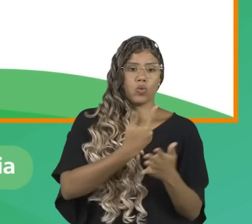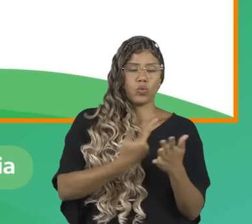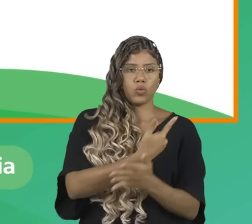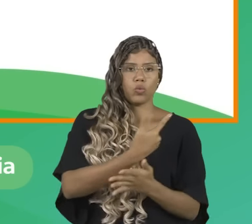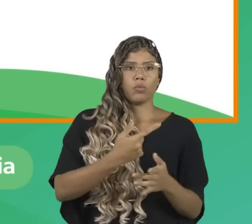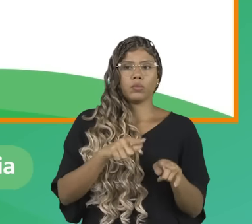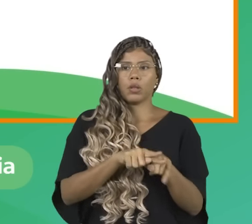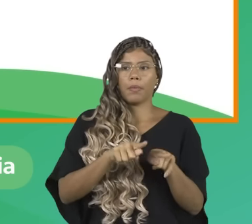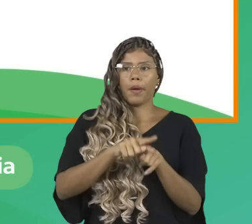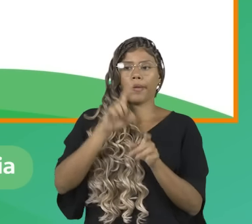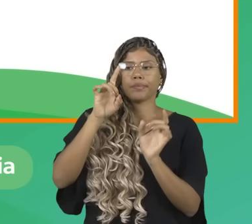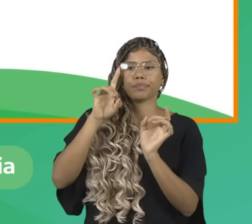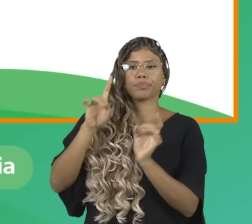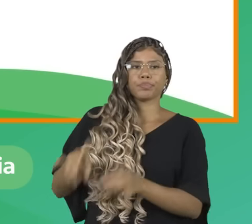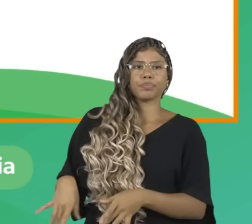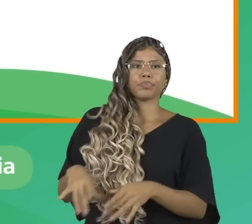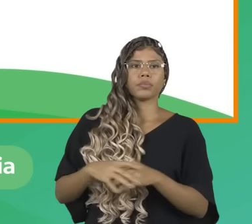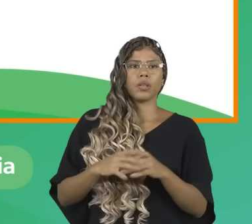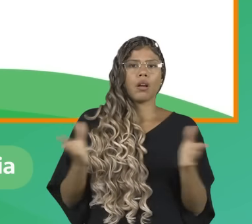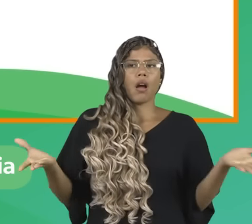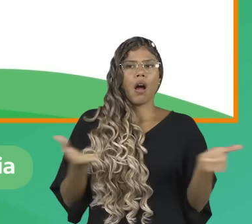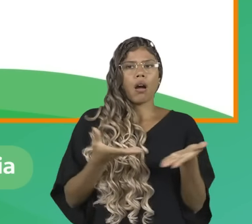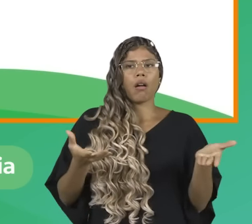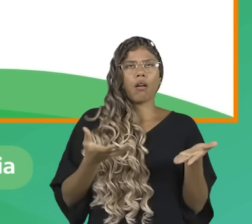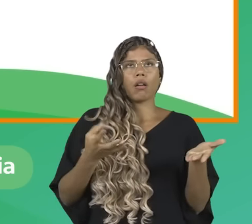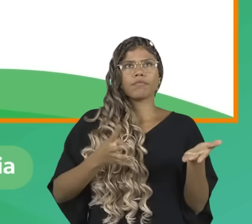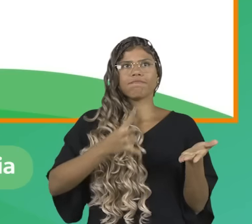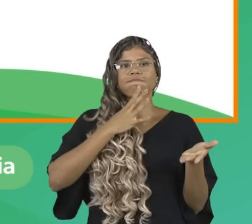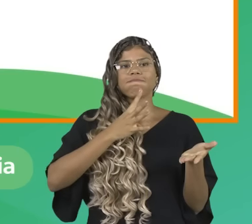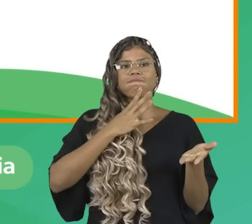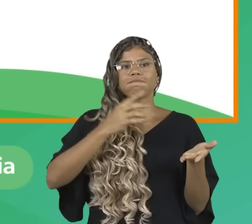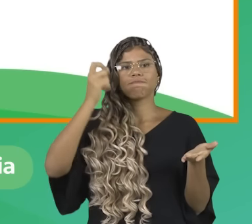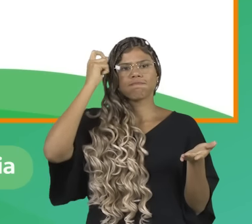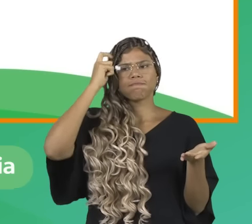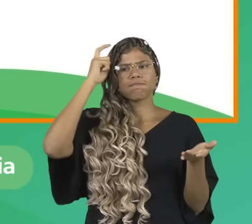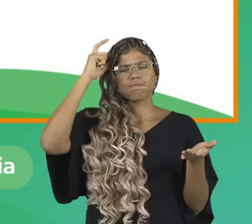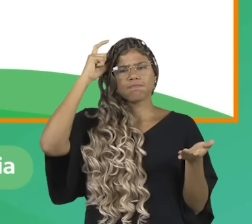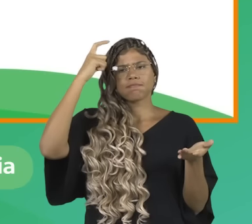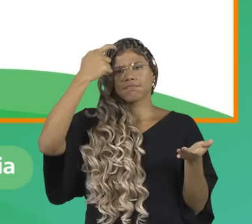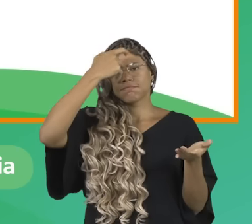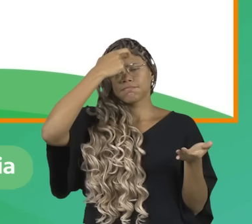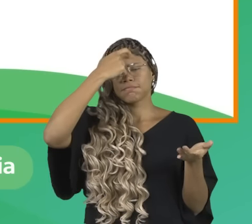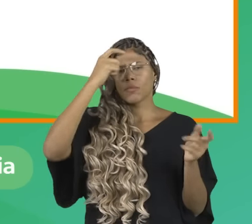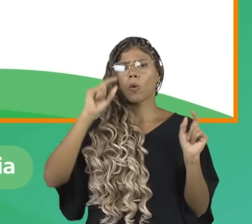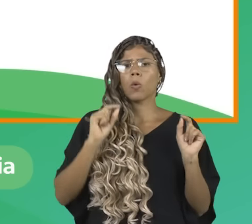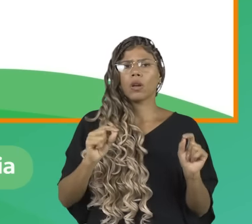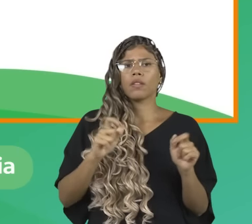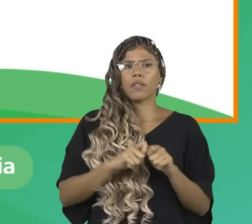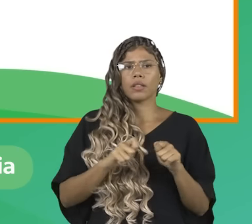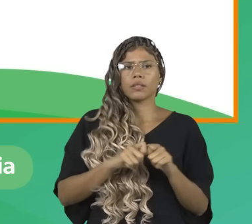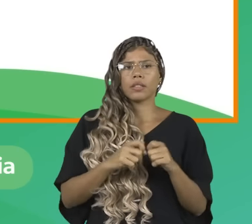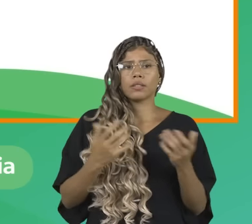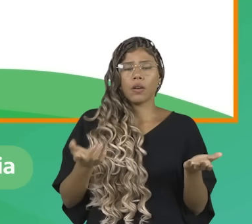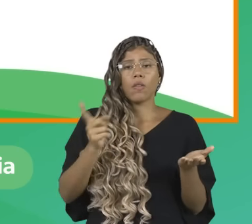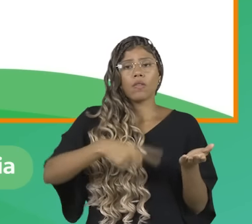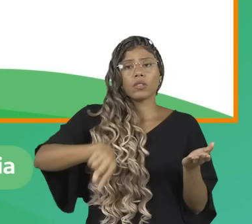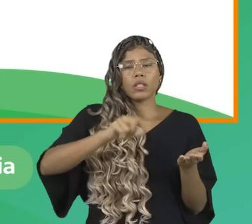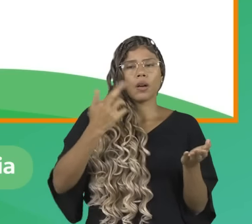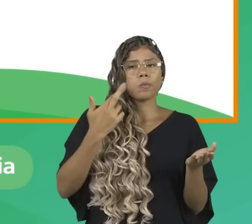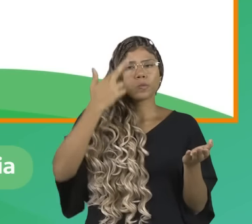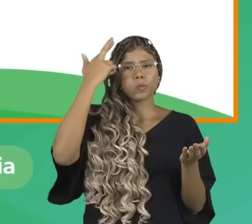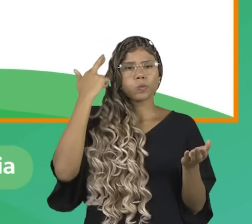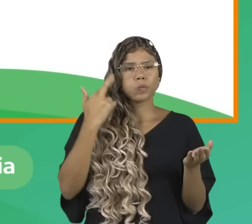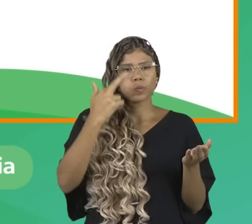esse conhecimento, o que nós vamos fazer com ele? Tá? E enquanto vocês pensam no que vocês vão fazer com esse conhecimento, que tal a gente praticar um pouquinho